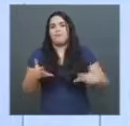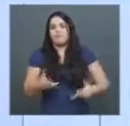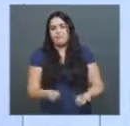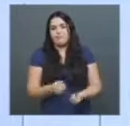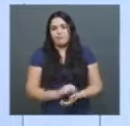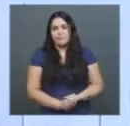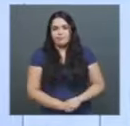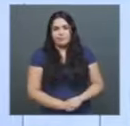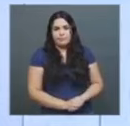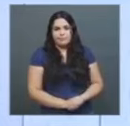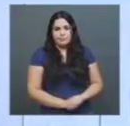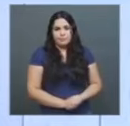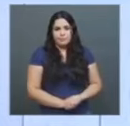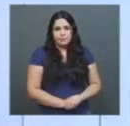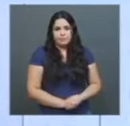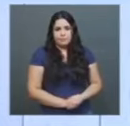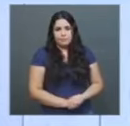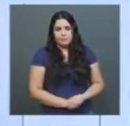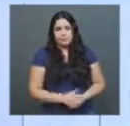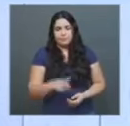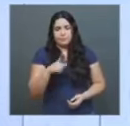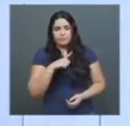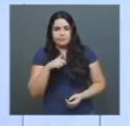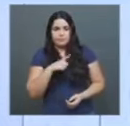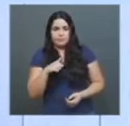né? Que tenha um cuidado